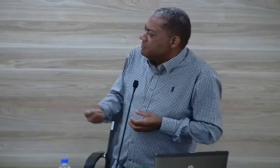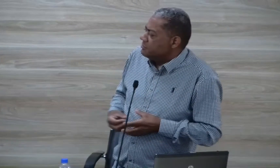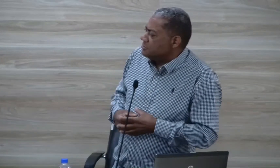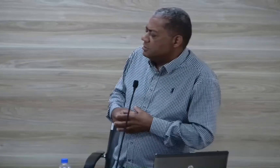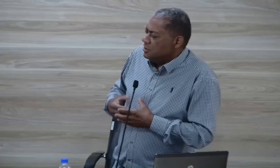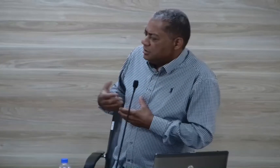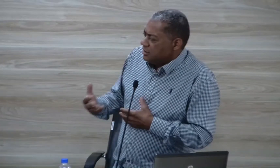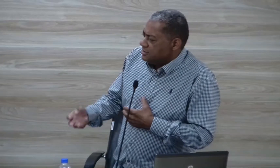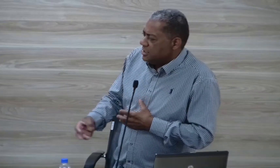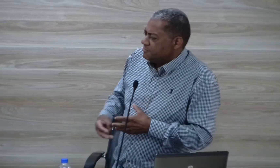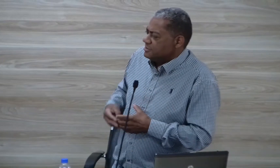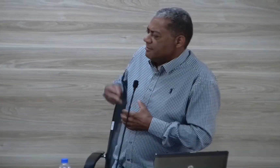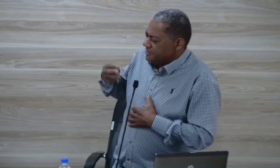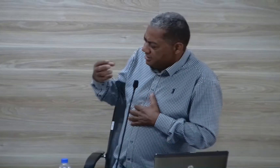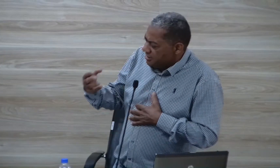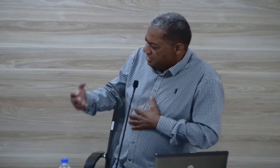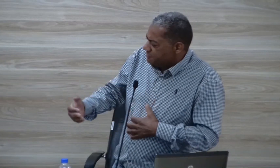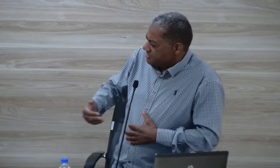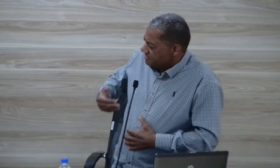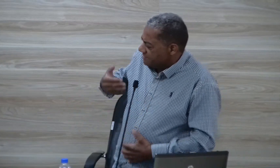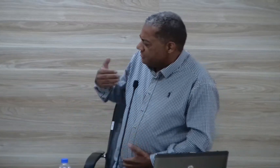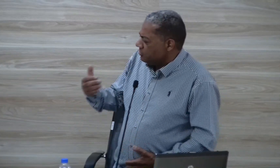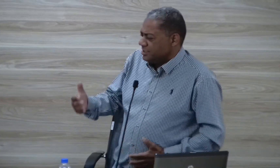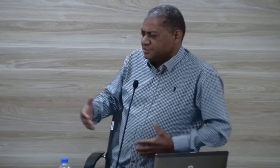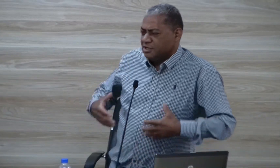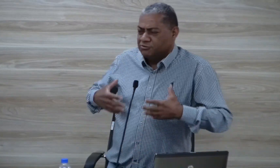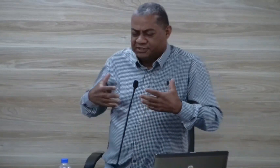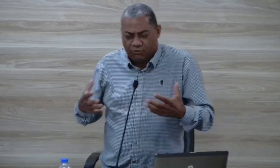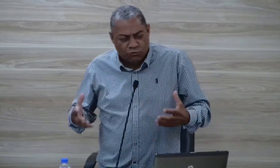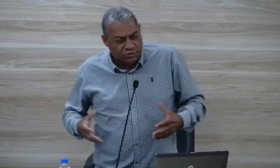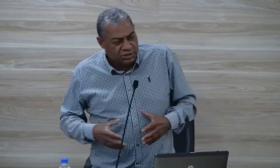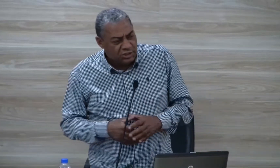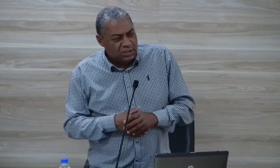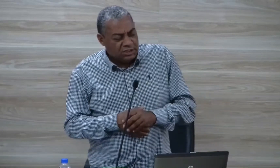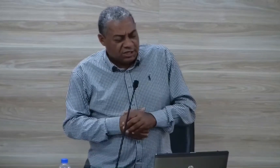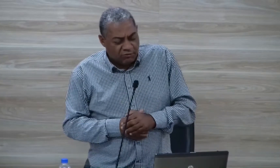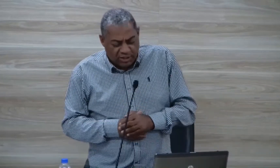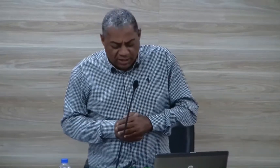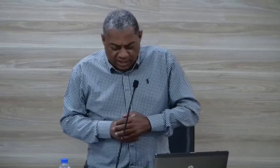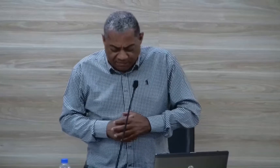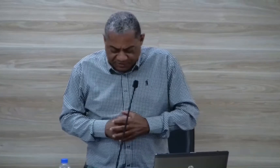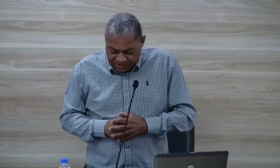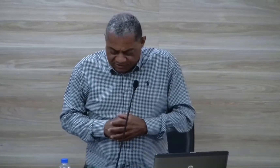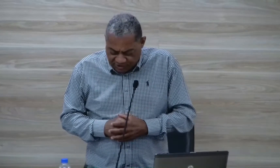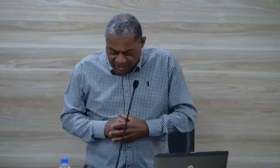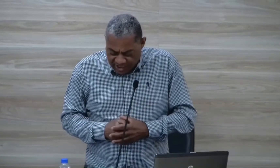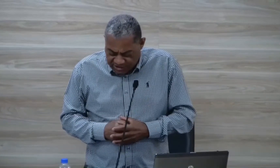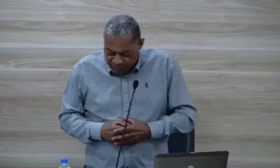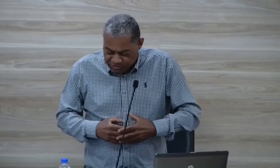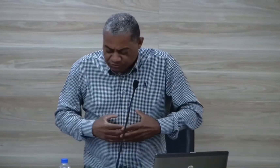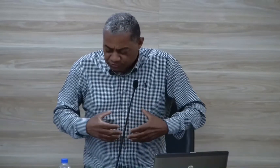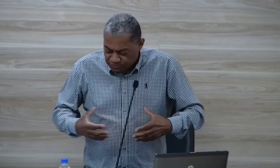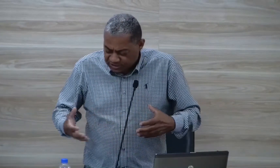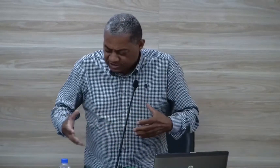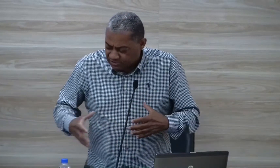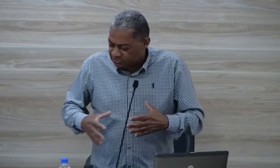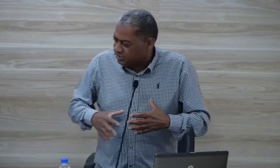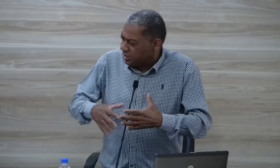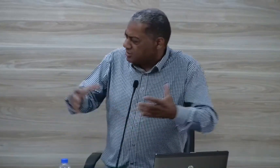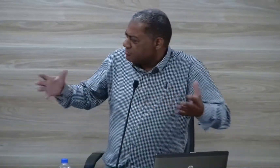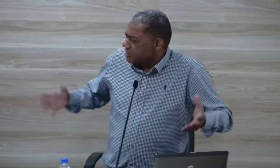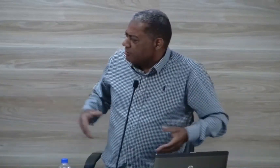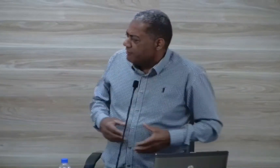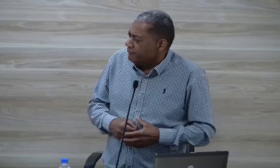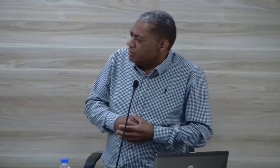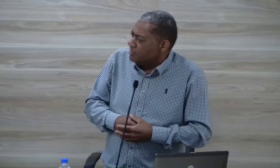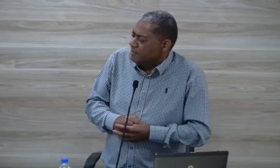municípios tem que se responsabilizar por educação saúde então é preciso que haja um estudo no sentido de